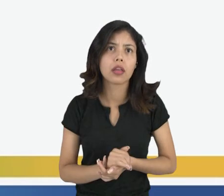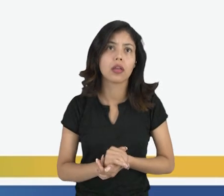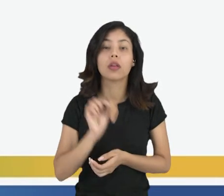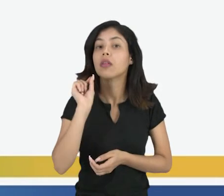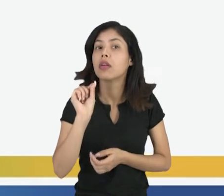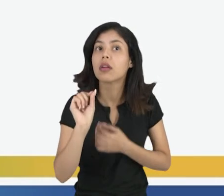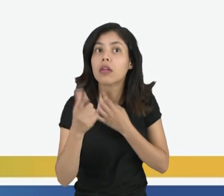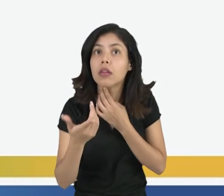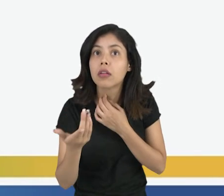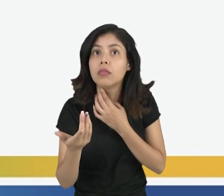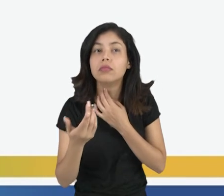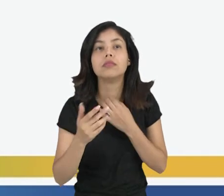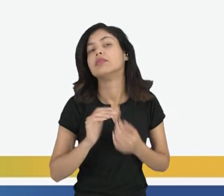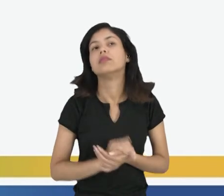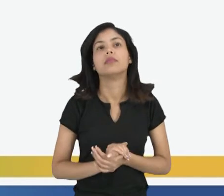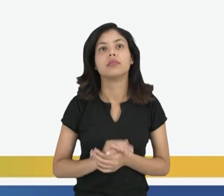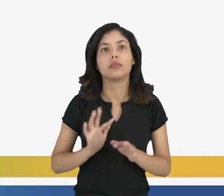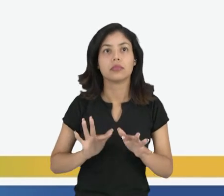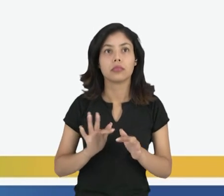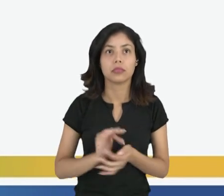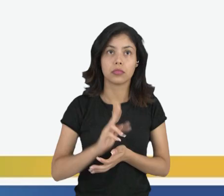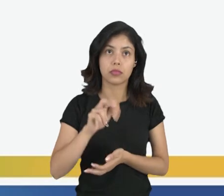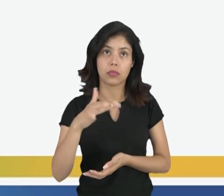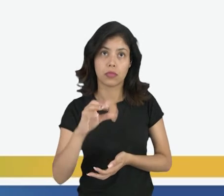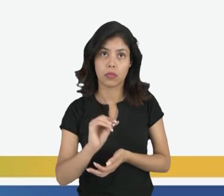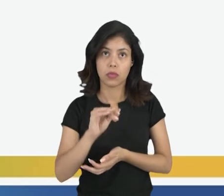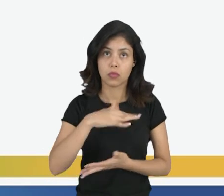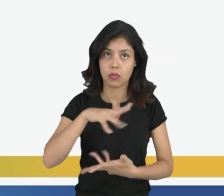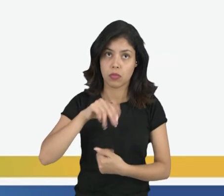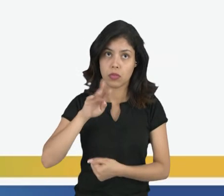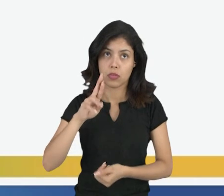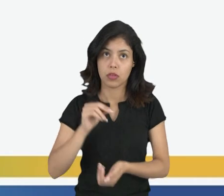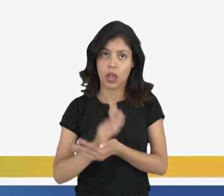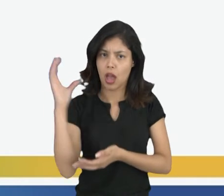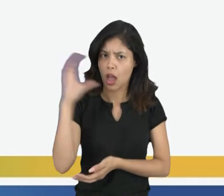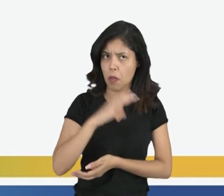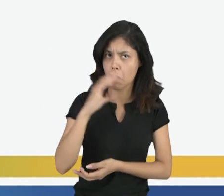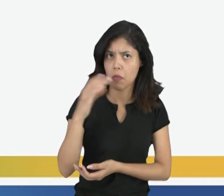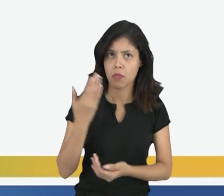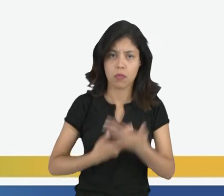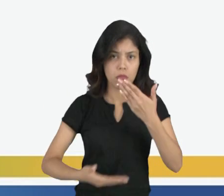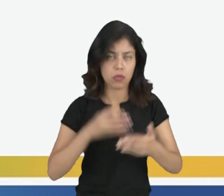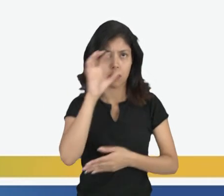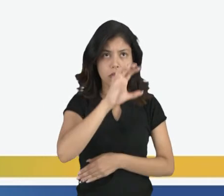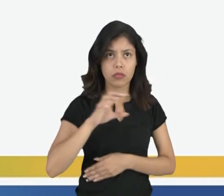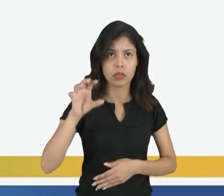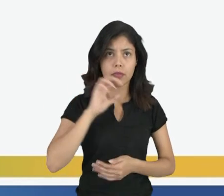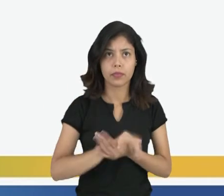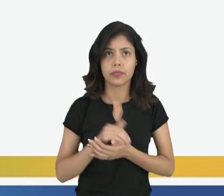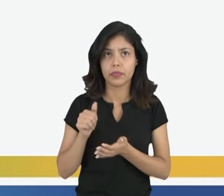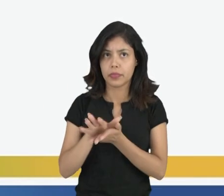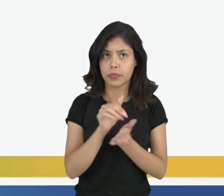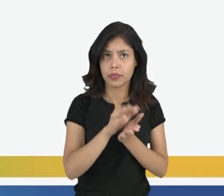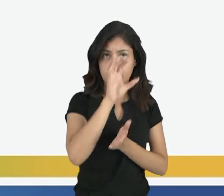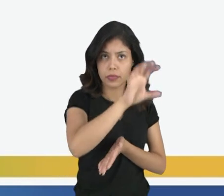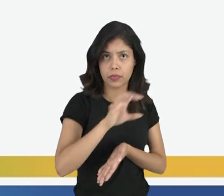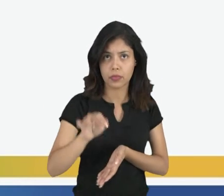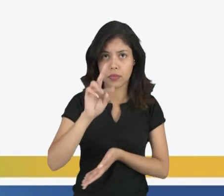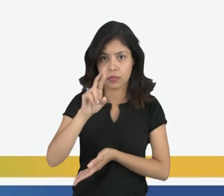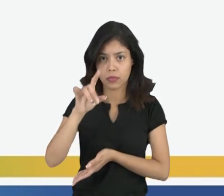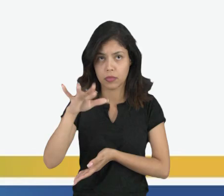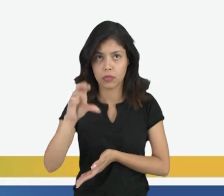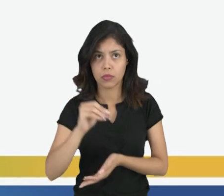emblemática na formação do mundo bipolar, aceleração da integração regional, eliminação dos